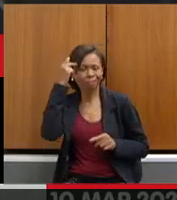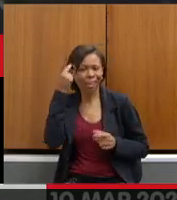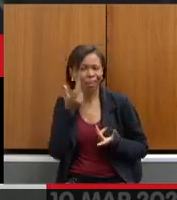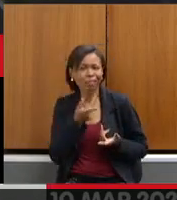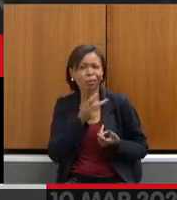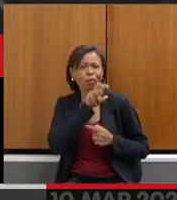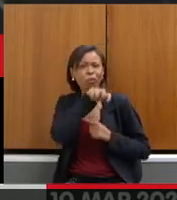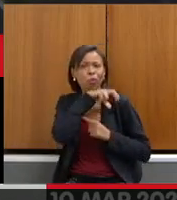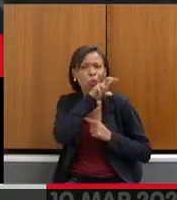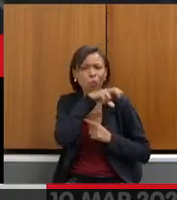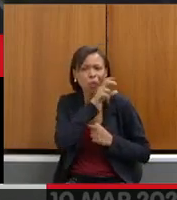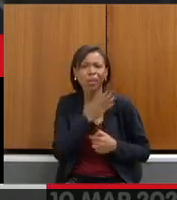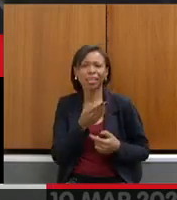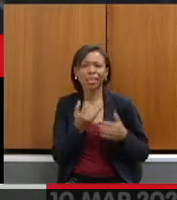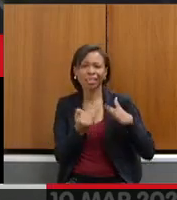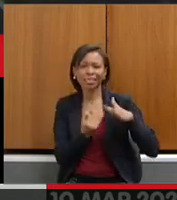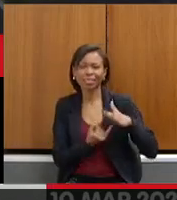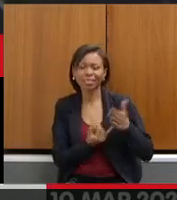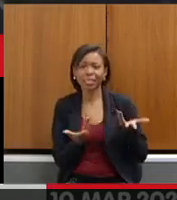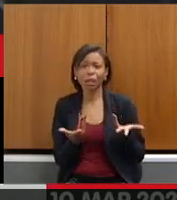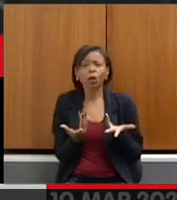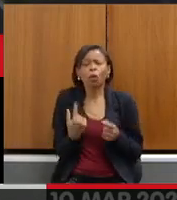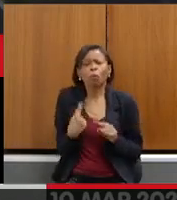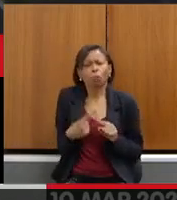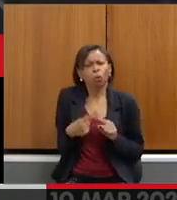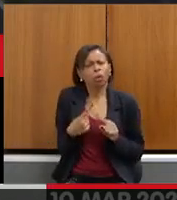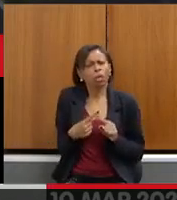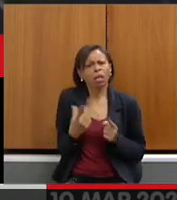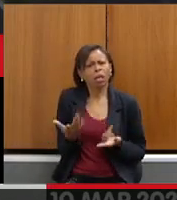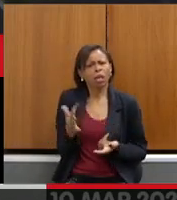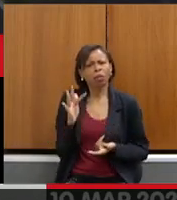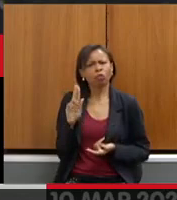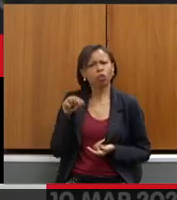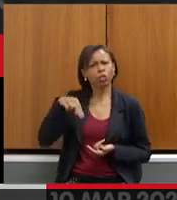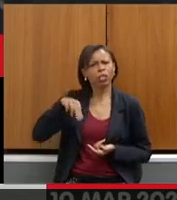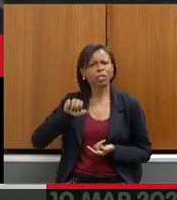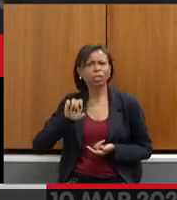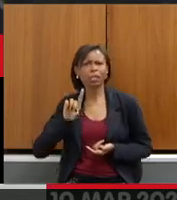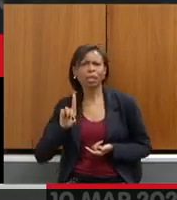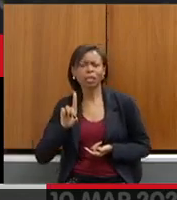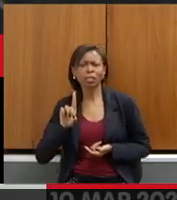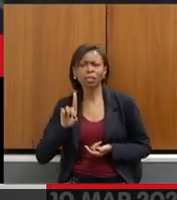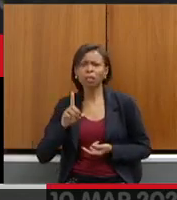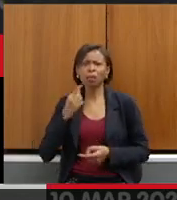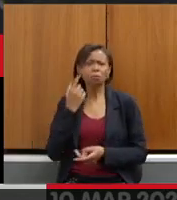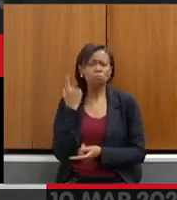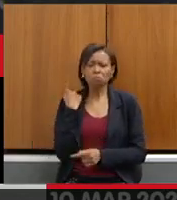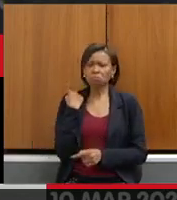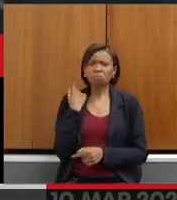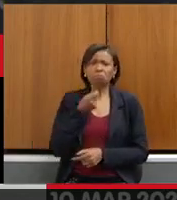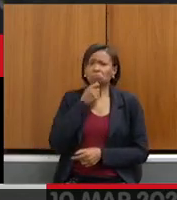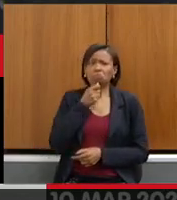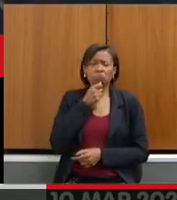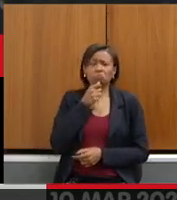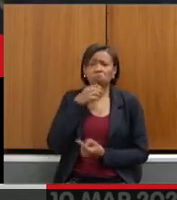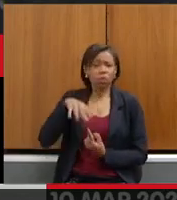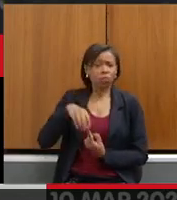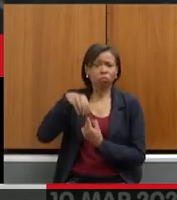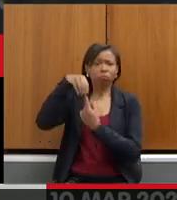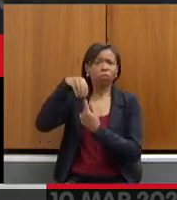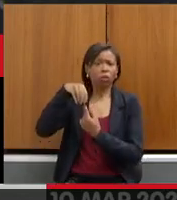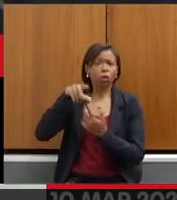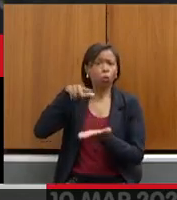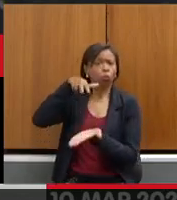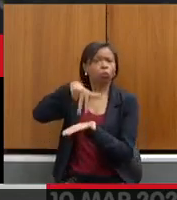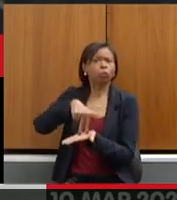do Butantã o que que impediu a funed de ter para Minas Gerais para o Brasil o protagonismo que o Butantã tem